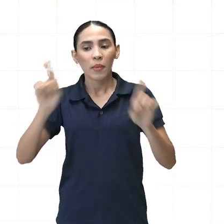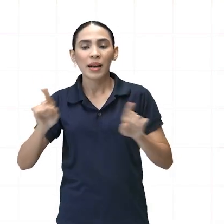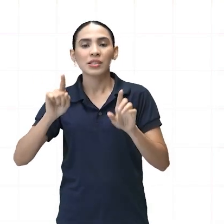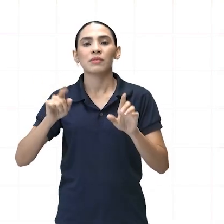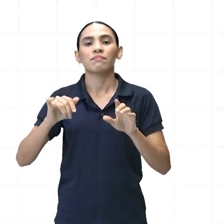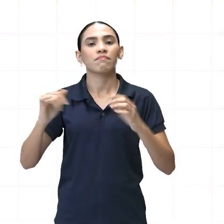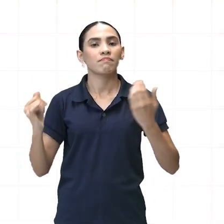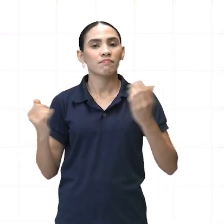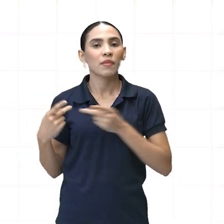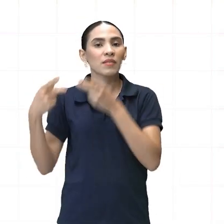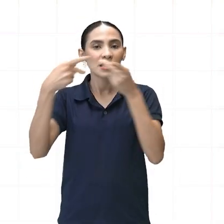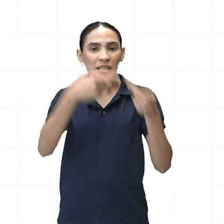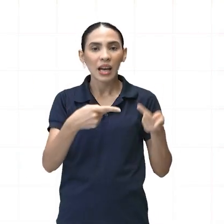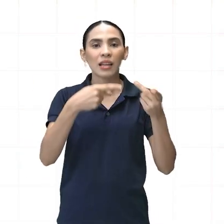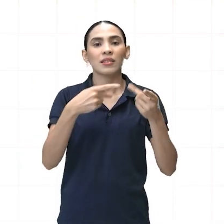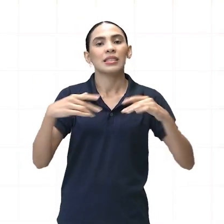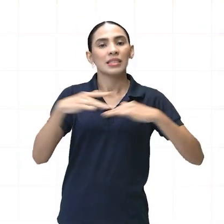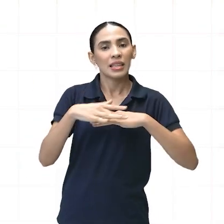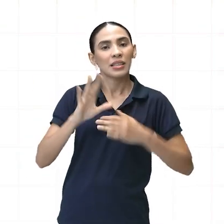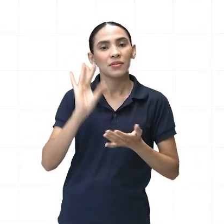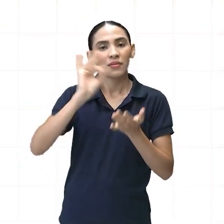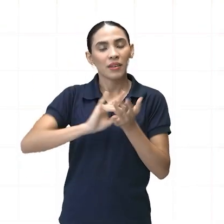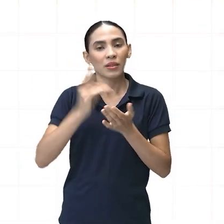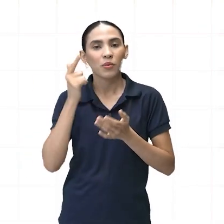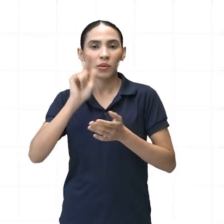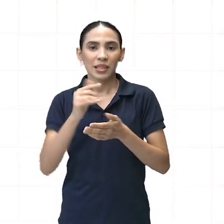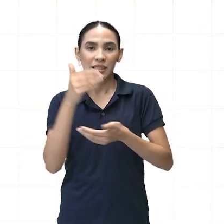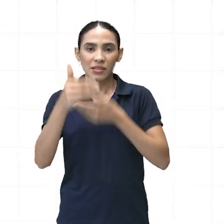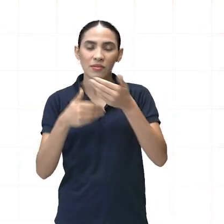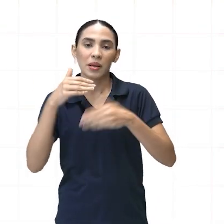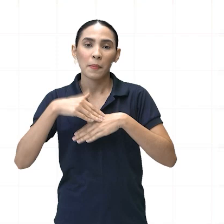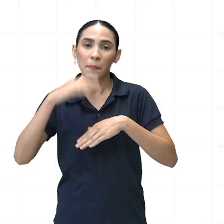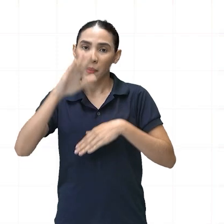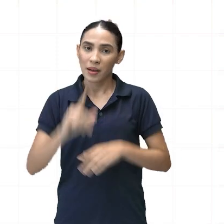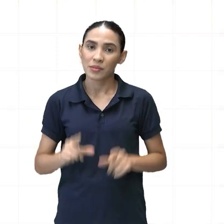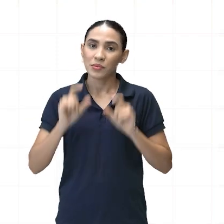essas cidades, que realmente está aí se desenvolvendo